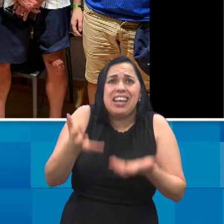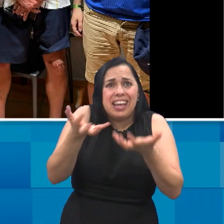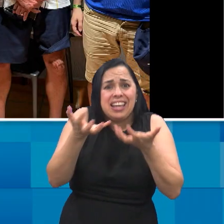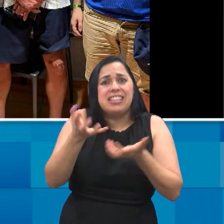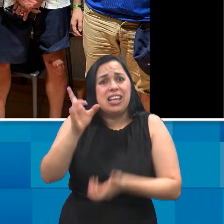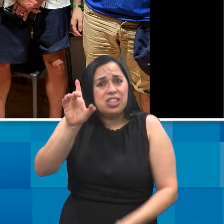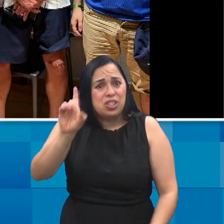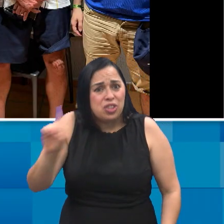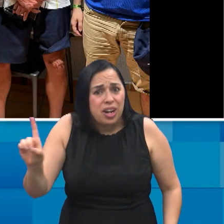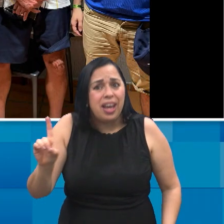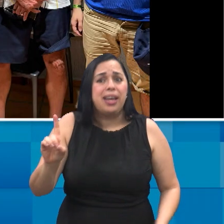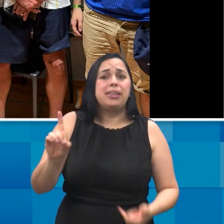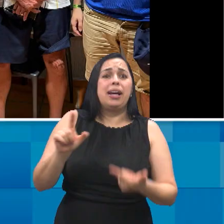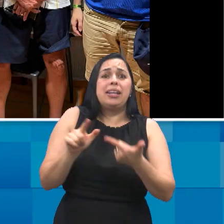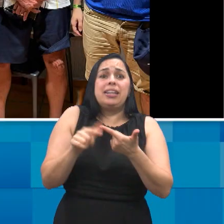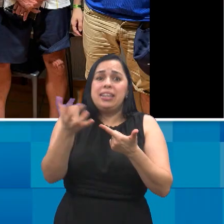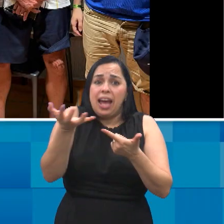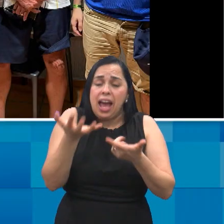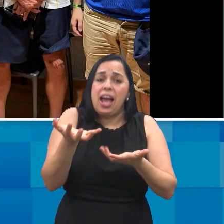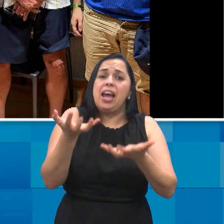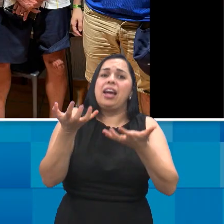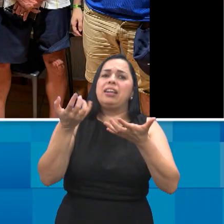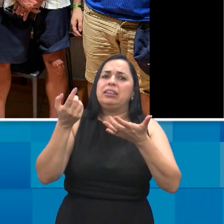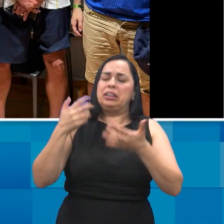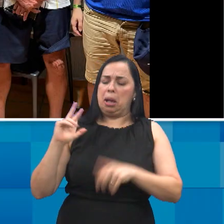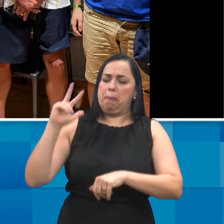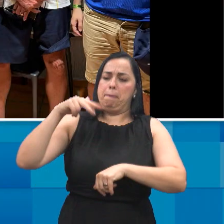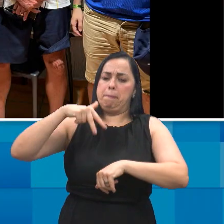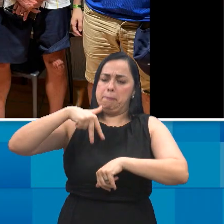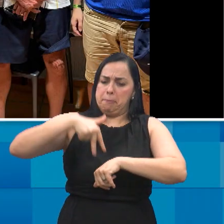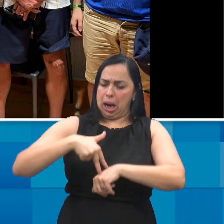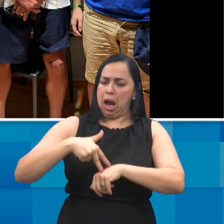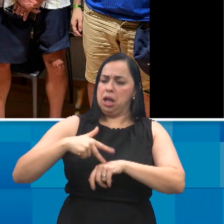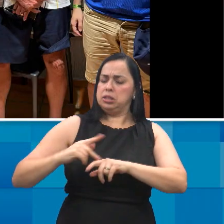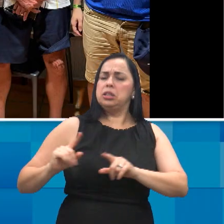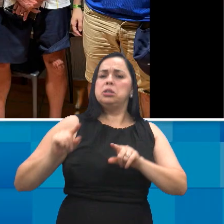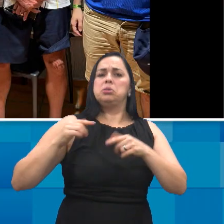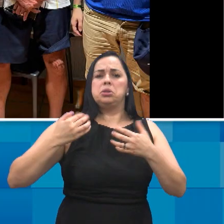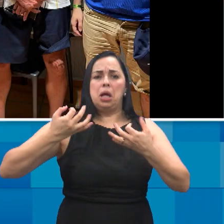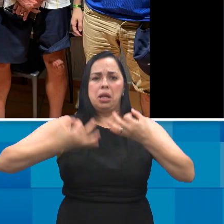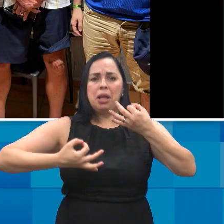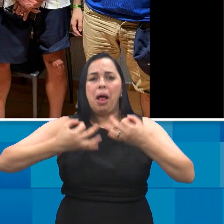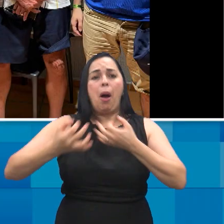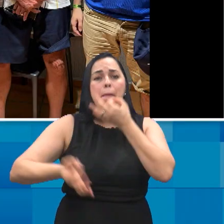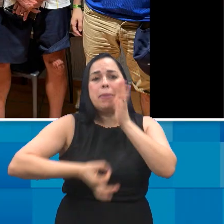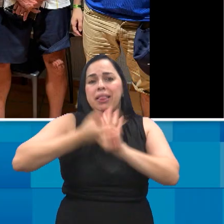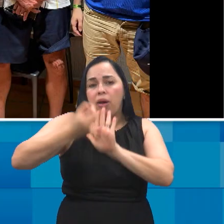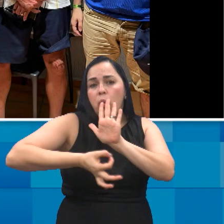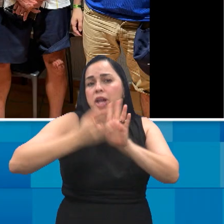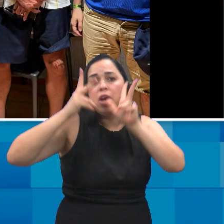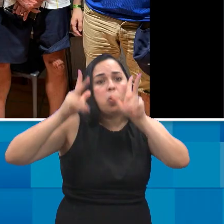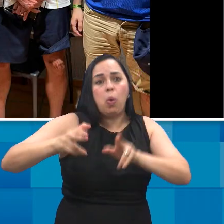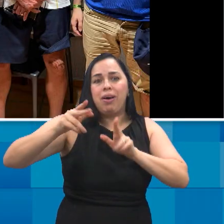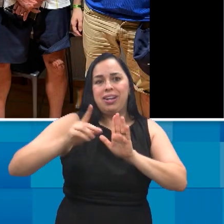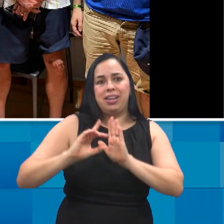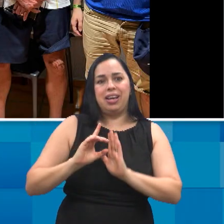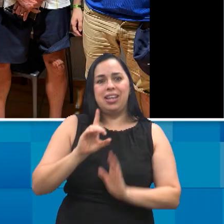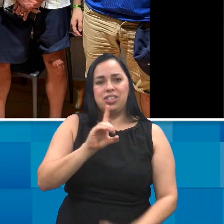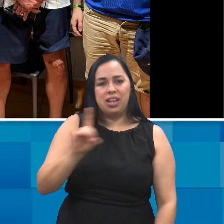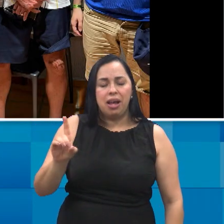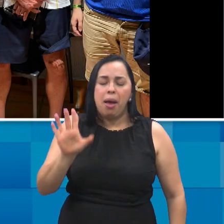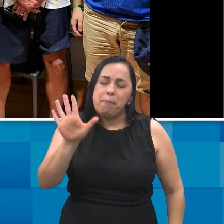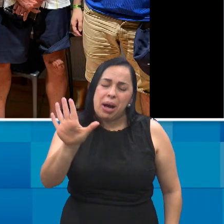quer votar como direita, discursar e trabalhar junto com a direita. Mas, para fazer isso, é necessário ter